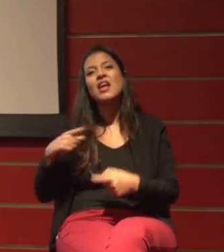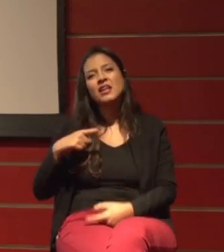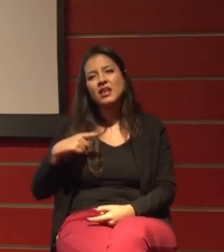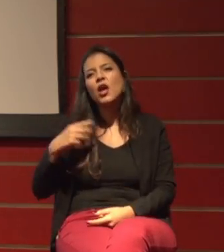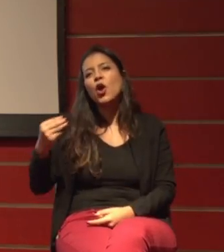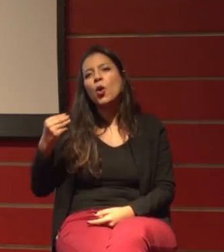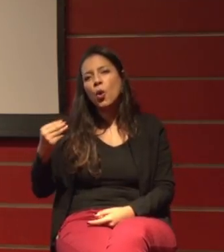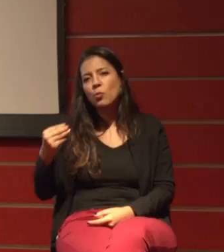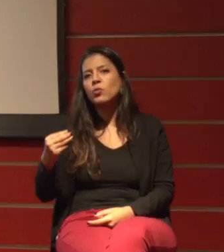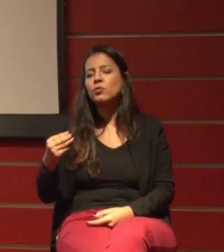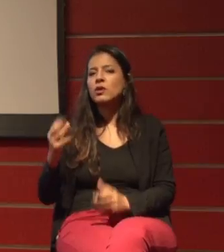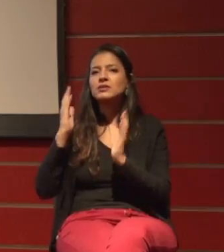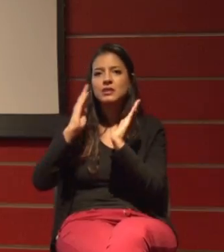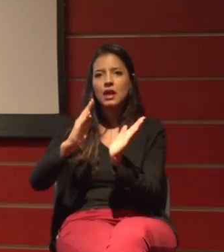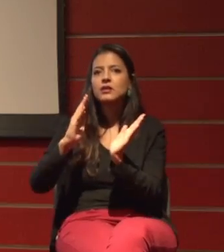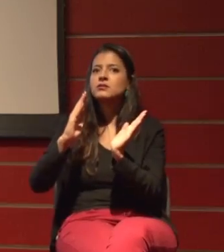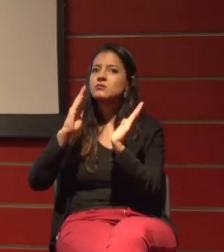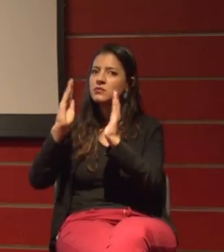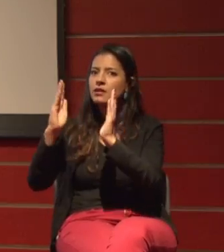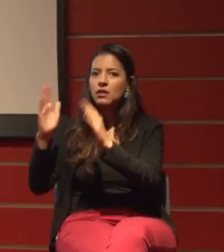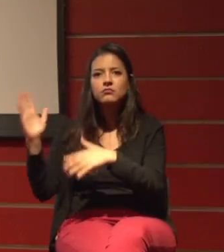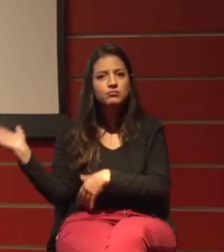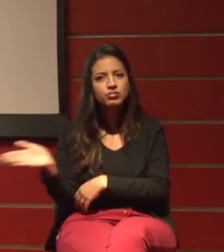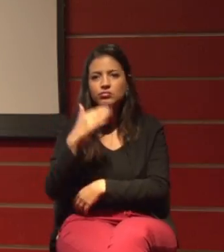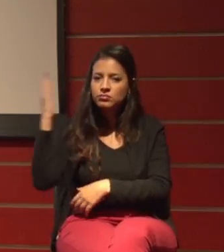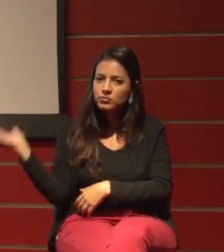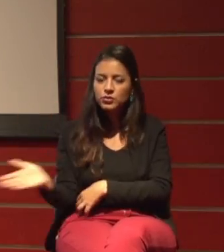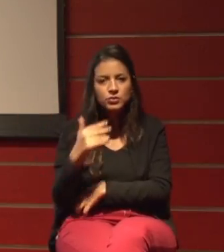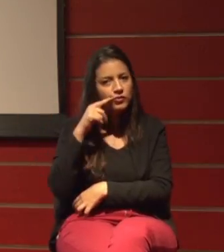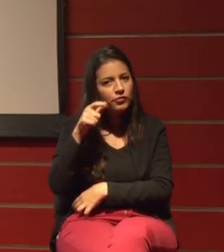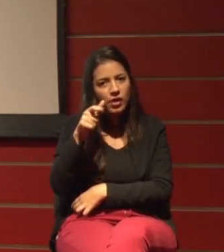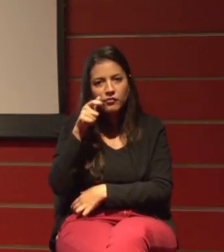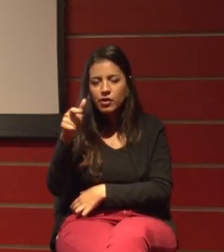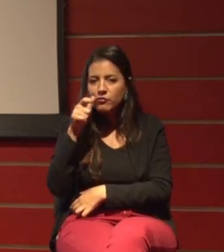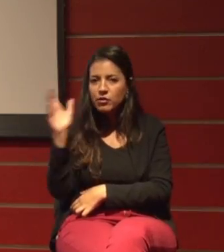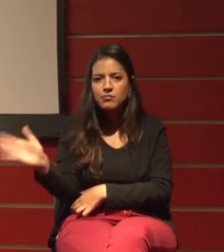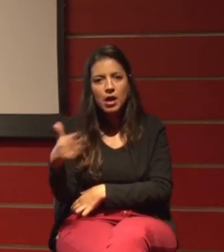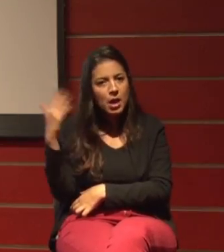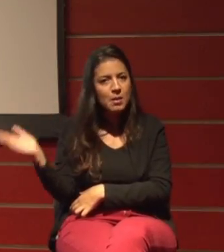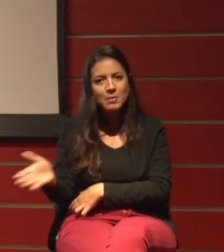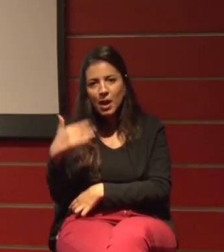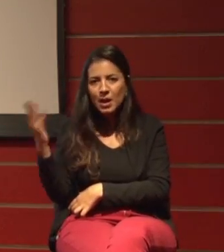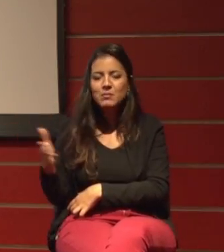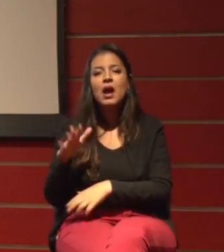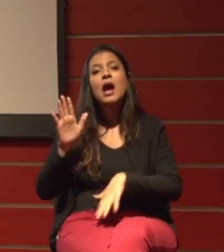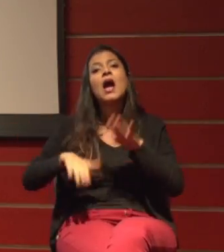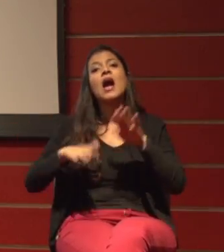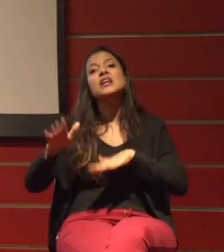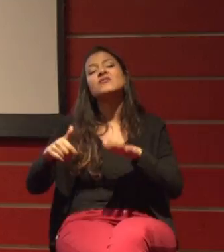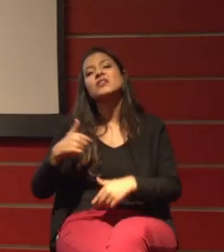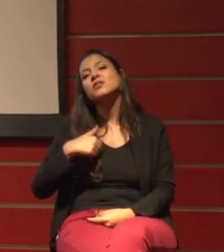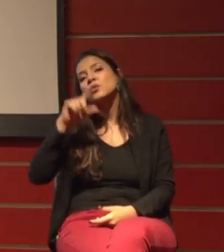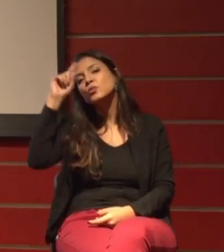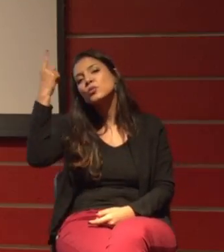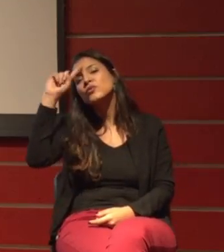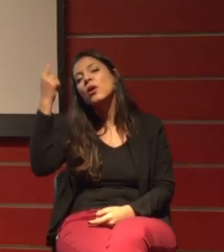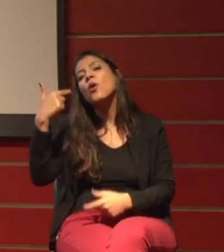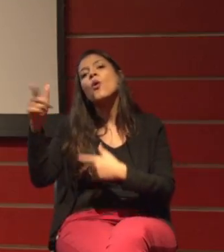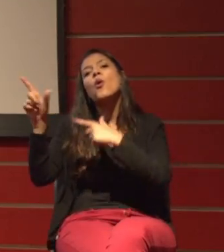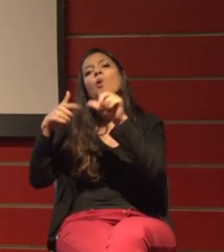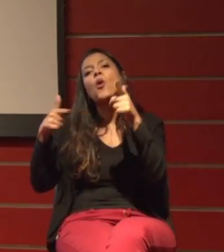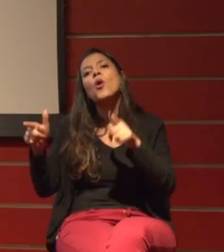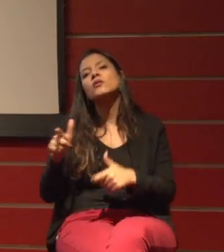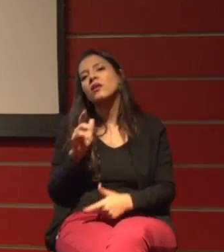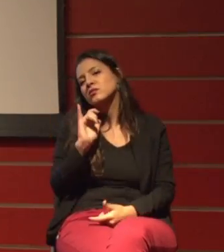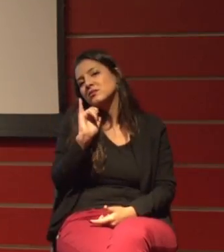atrás do outro direto gosto muito de série também eh só que às vezes eu me questiono com relação a outras eh dinâmicas